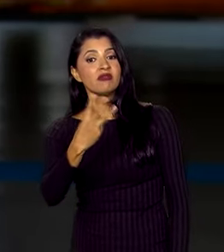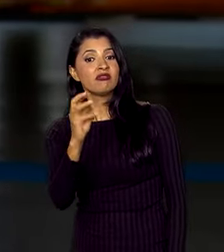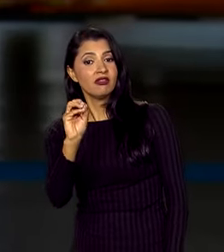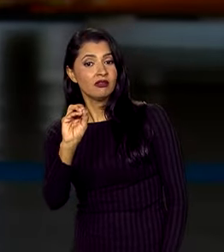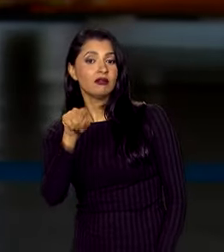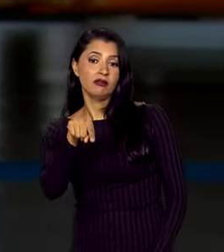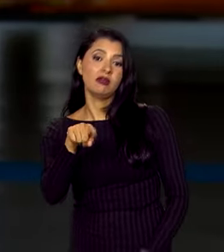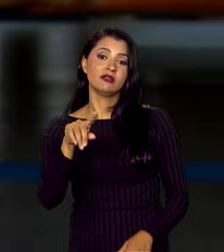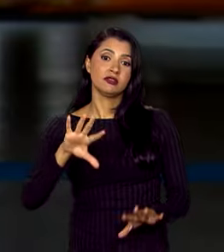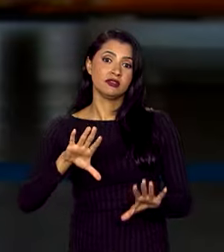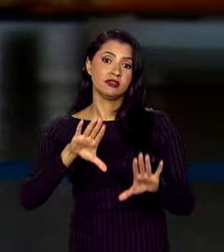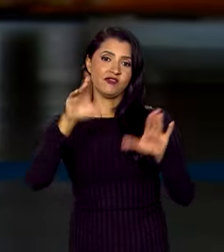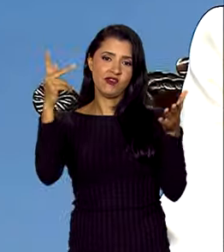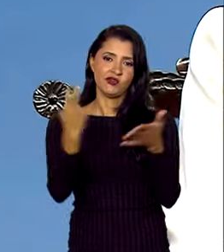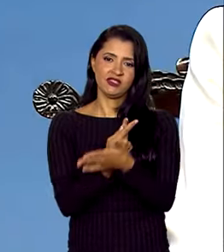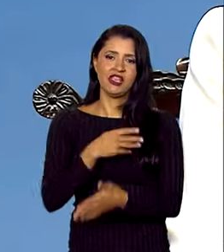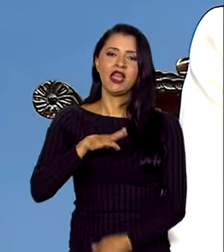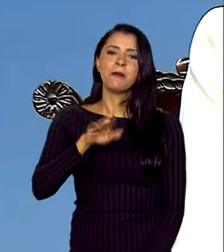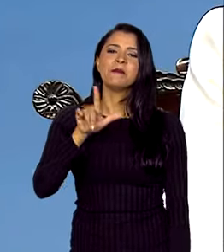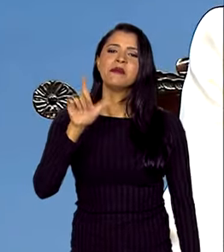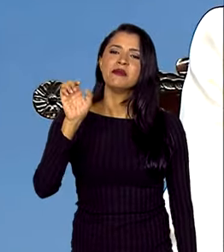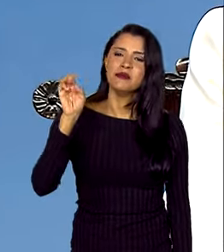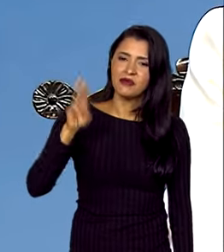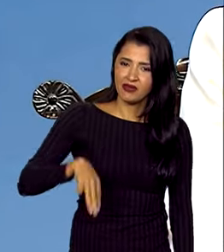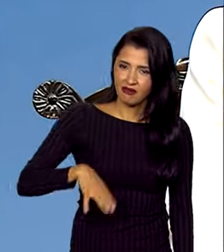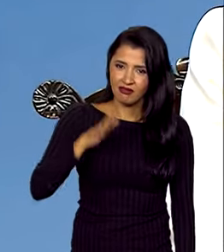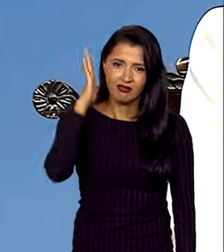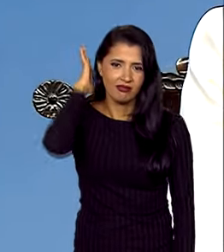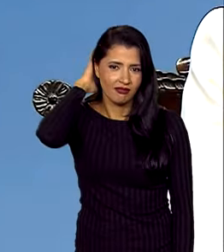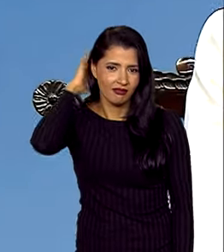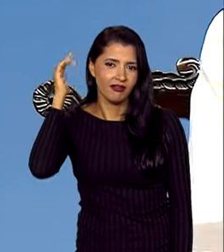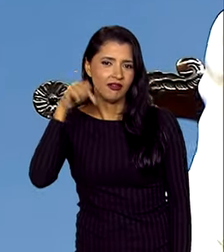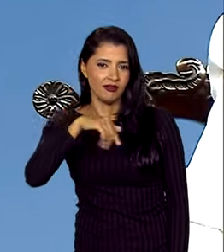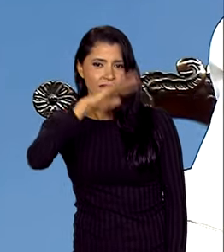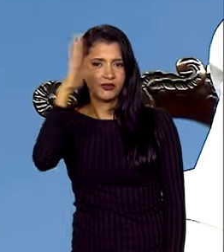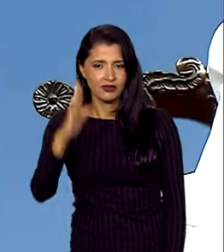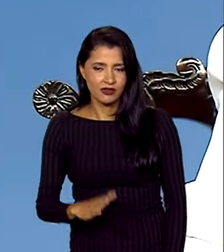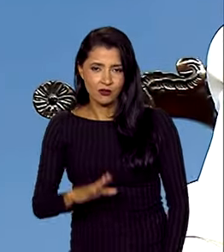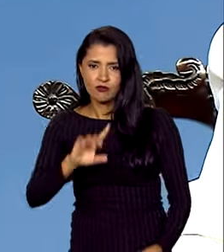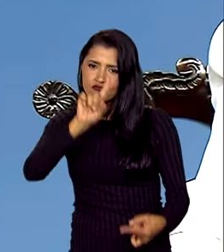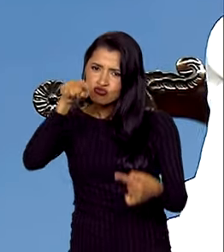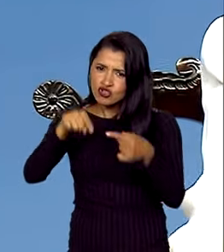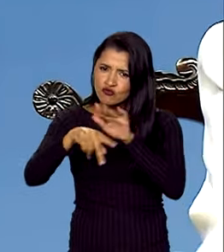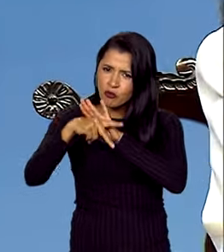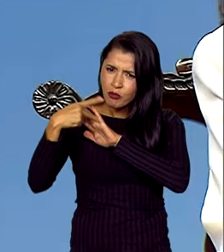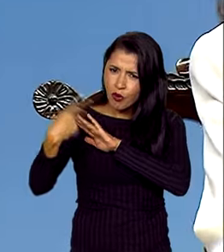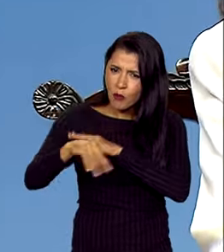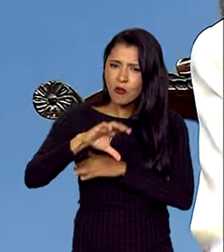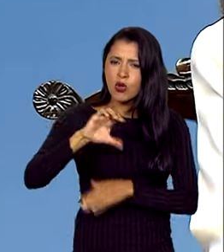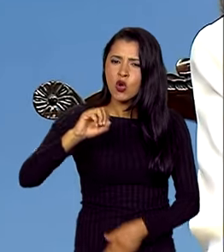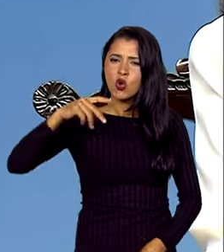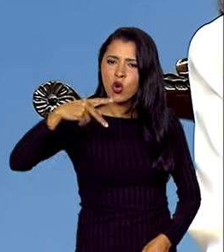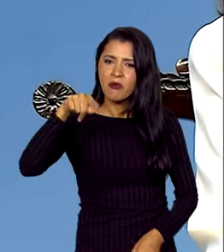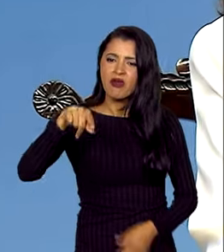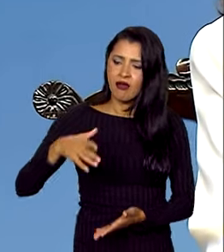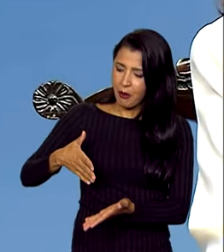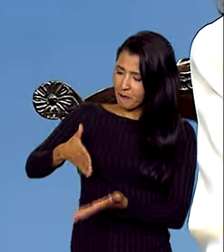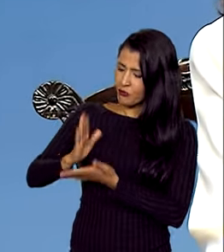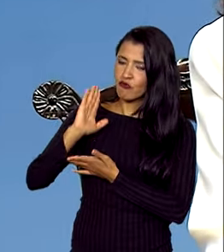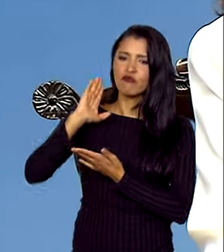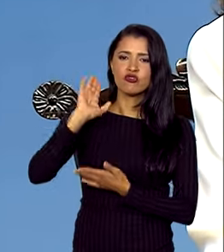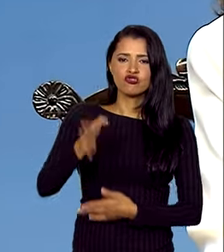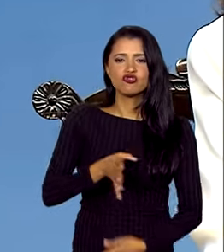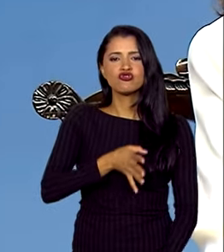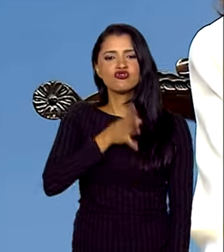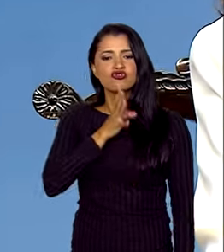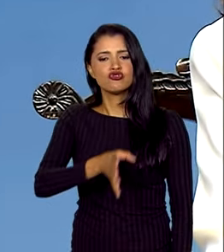que será sediado em Belém do Pará. O objetivo principal dessa COP é aprovar o que é conhecido